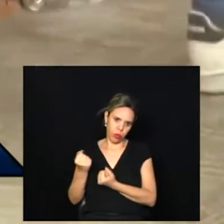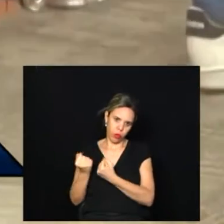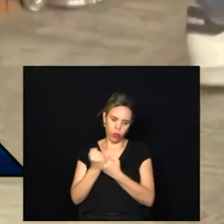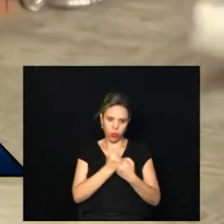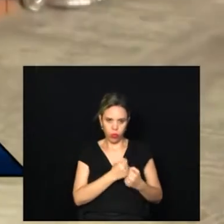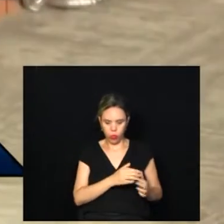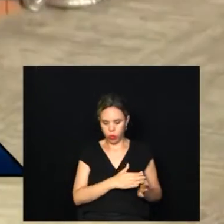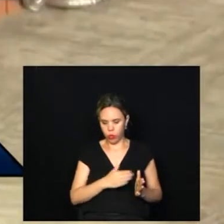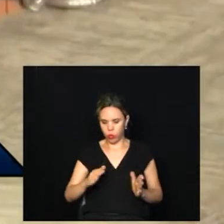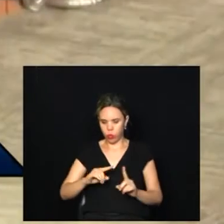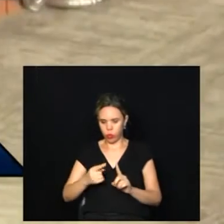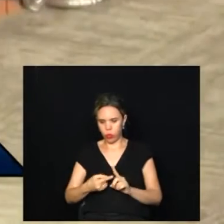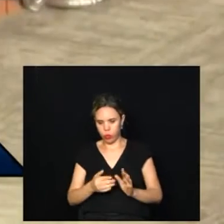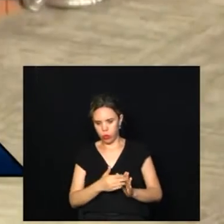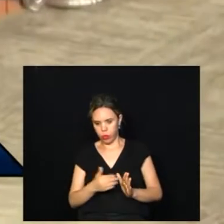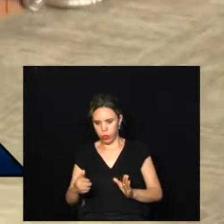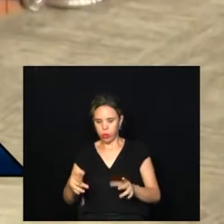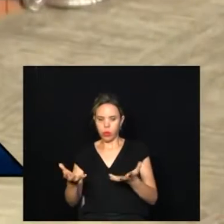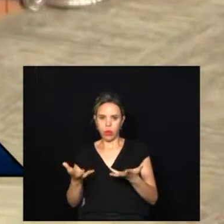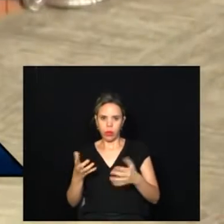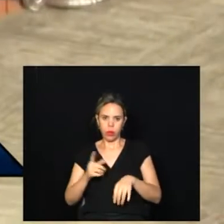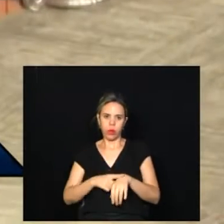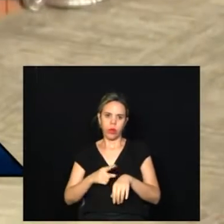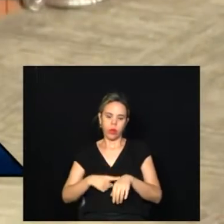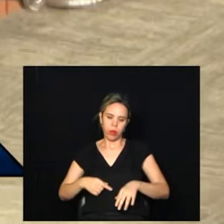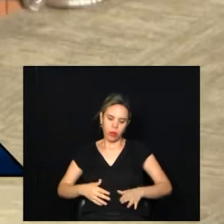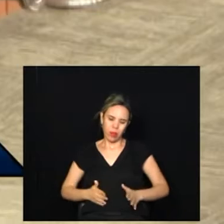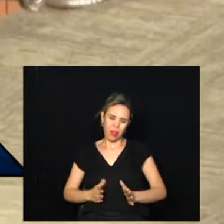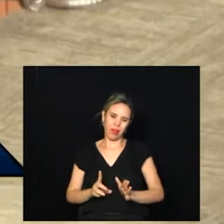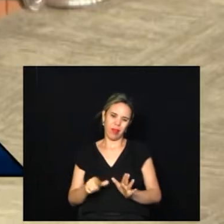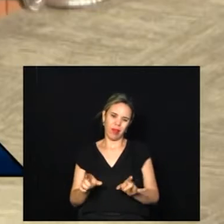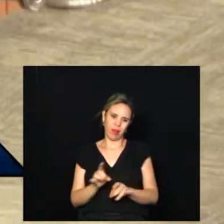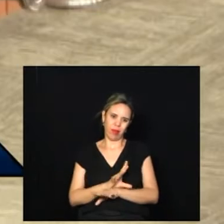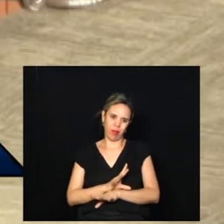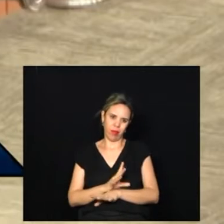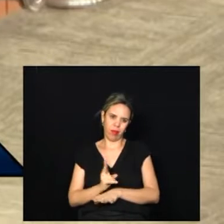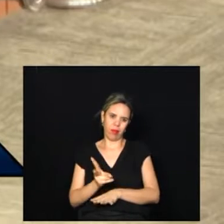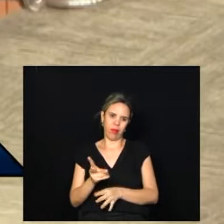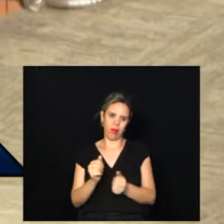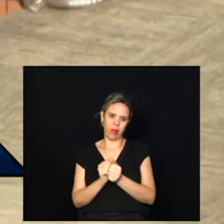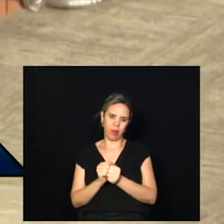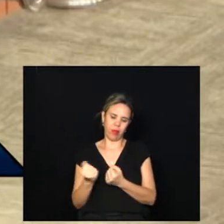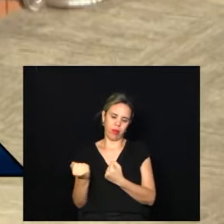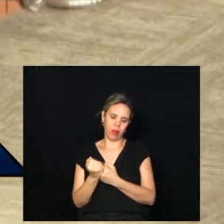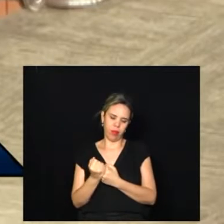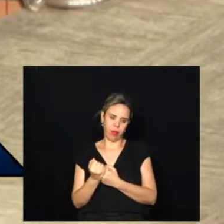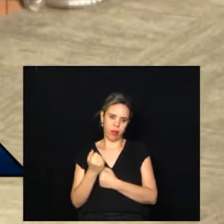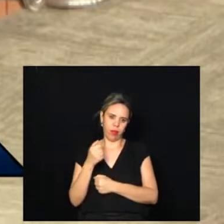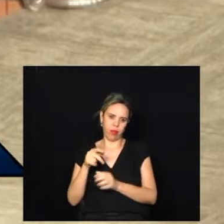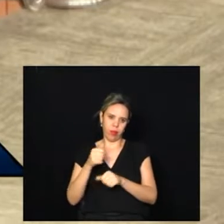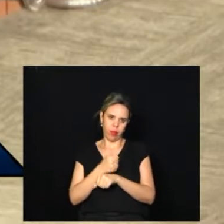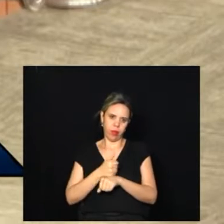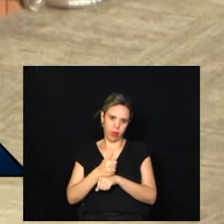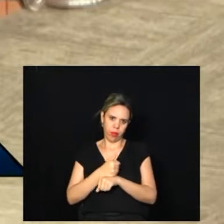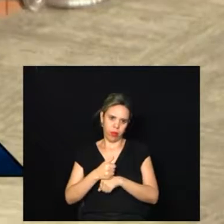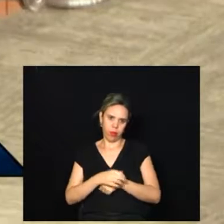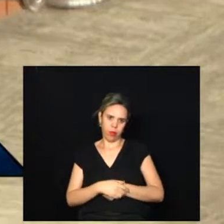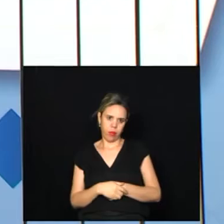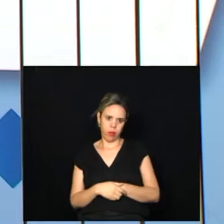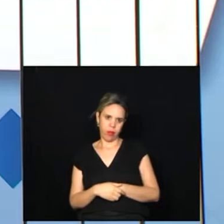ao longo da gestação e que querem, no momento do parto e do pós-parto, continuar com esse acolhimento com essa profissional